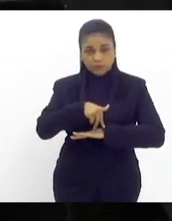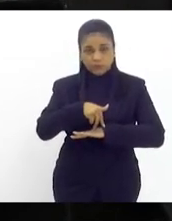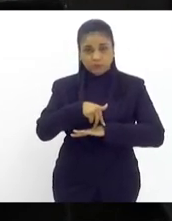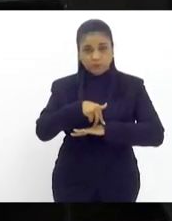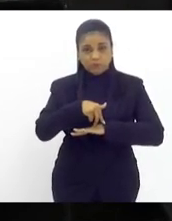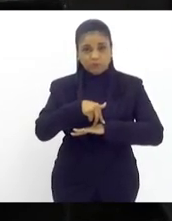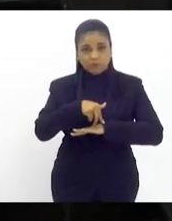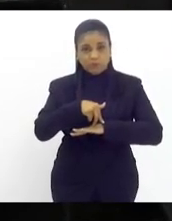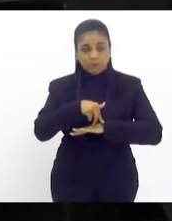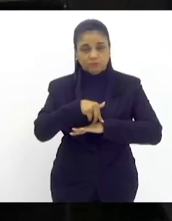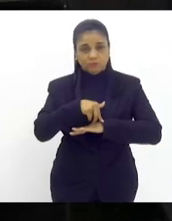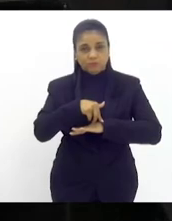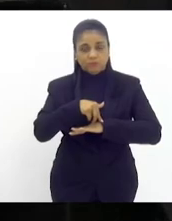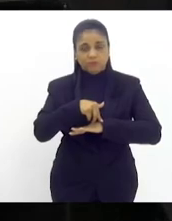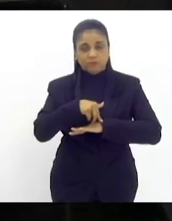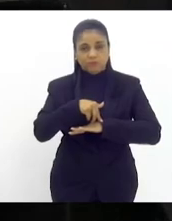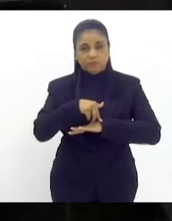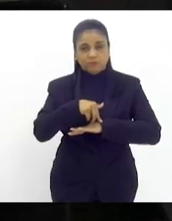Tribuna